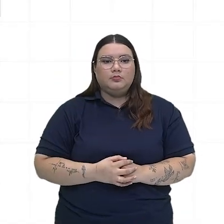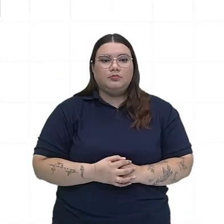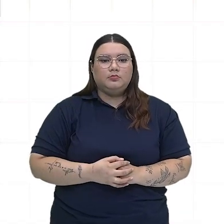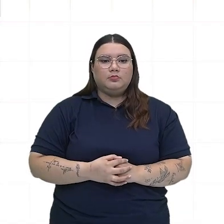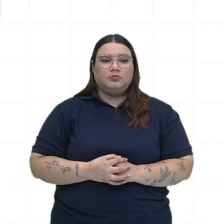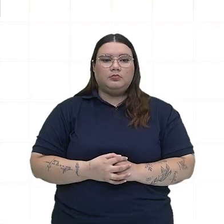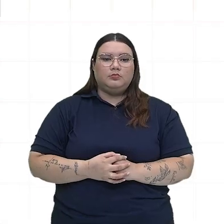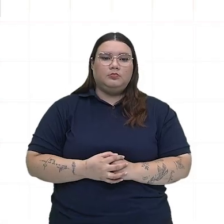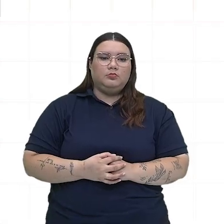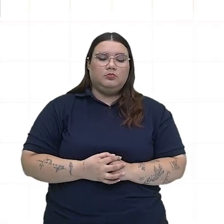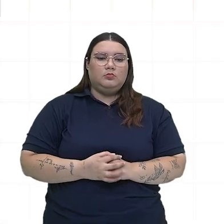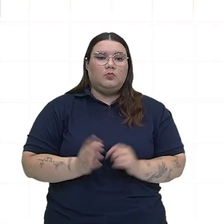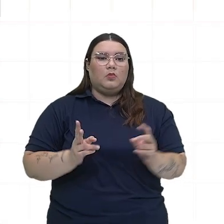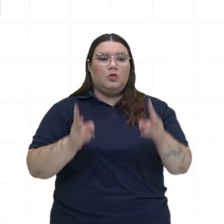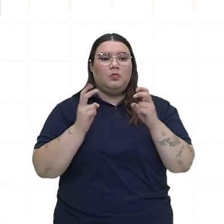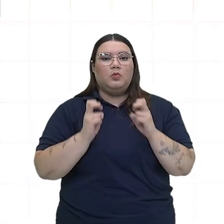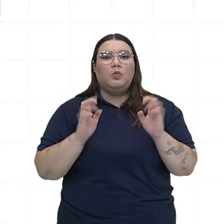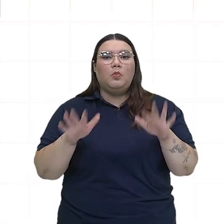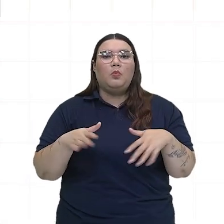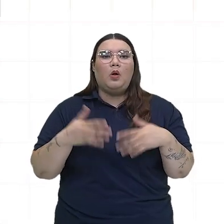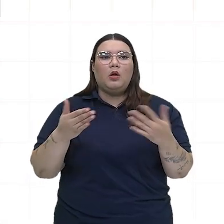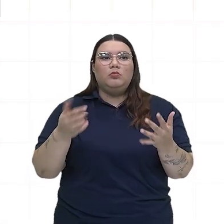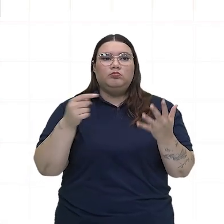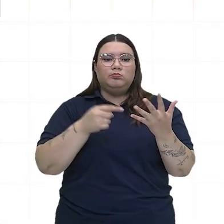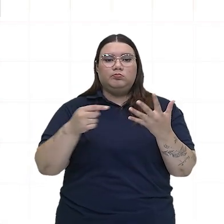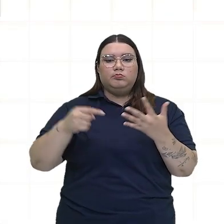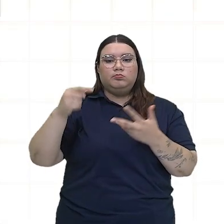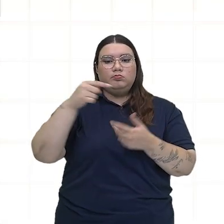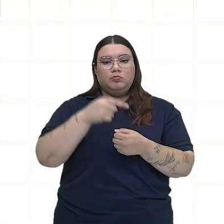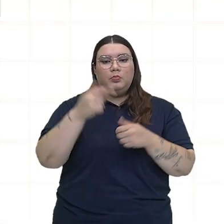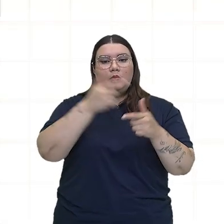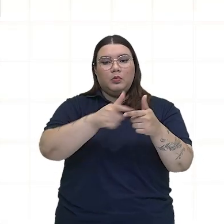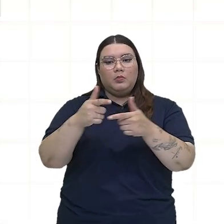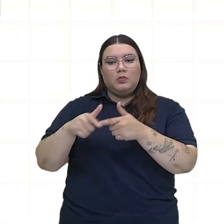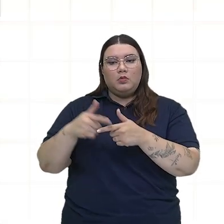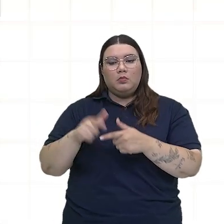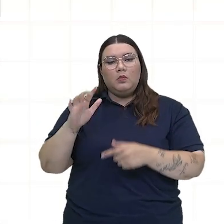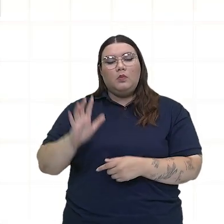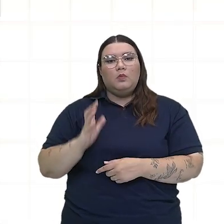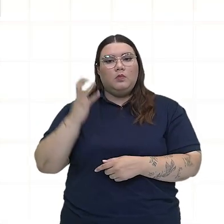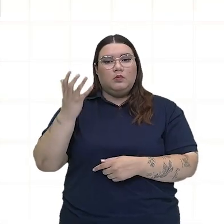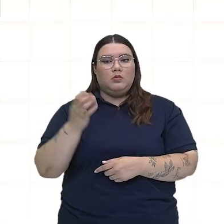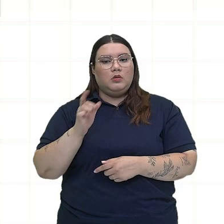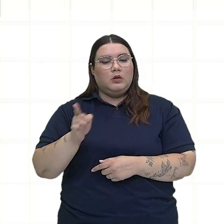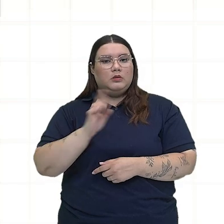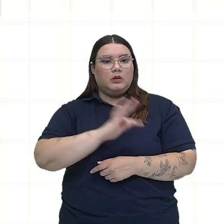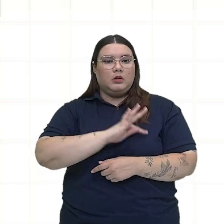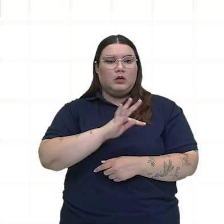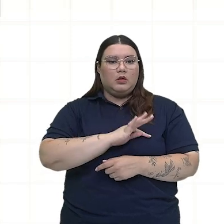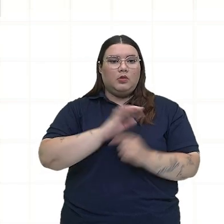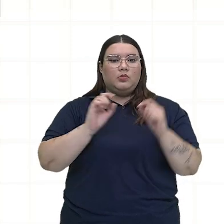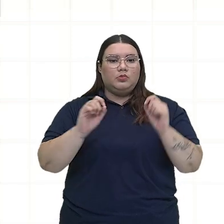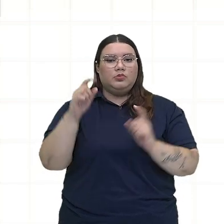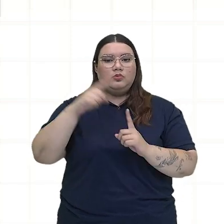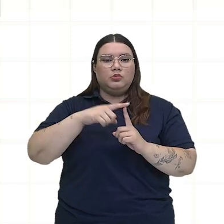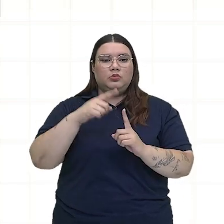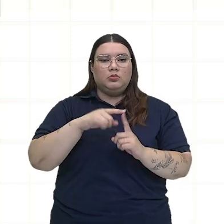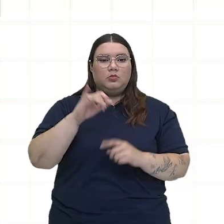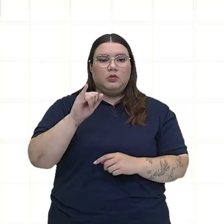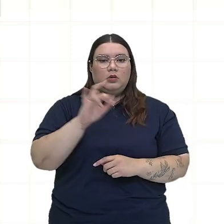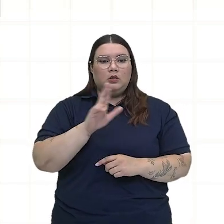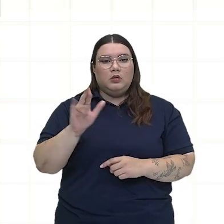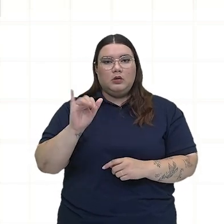gente verifica quais são alguns dos problemas que vão acontecer se essa técnica de irrigação ela